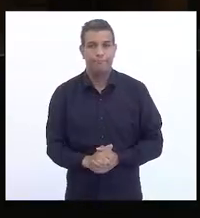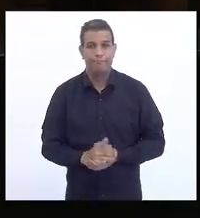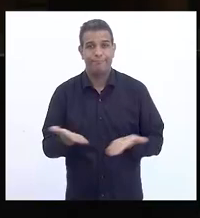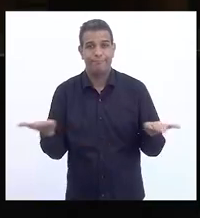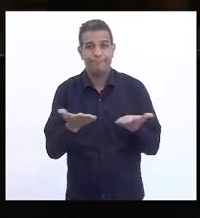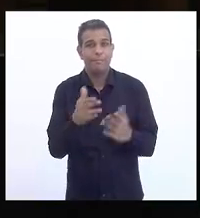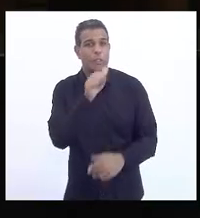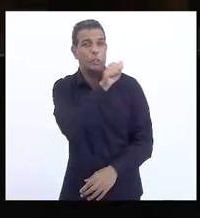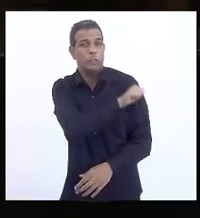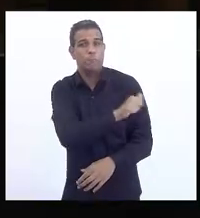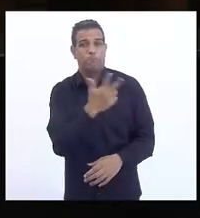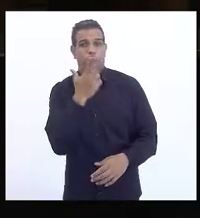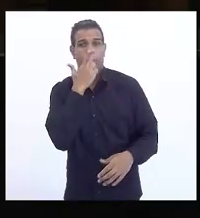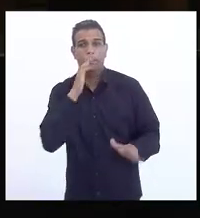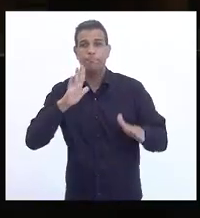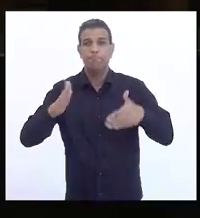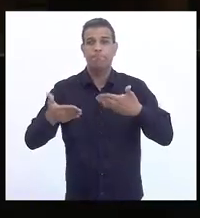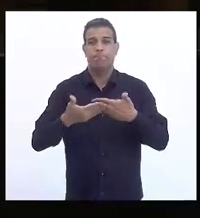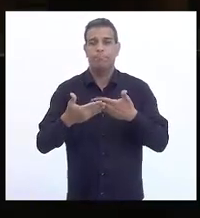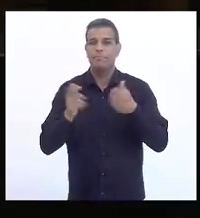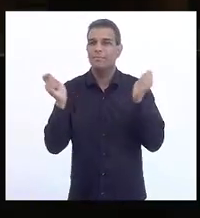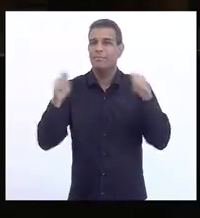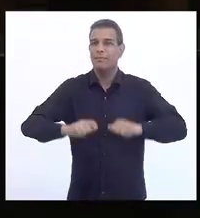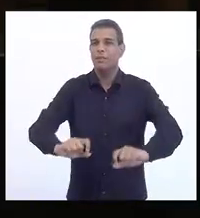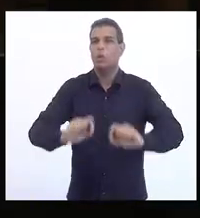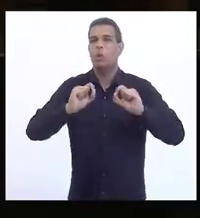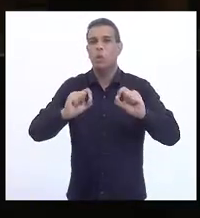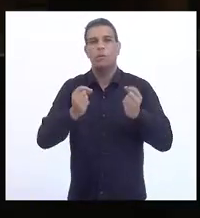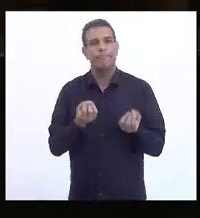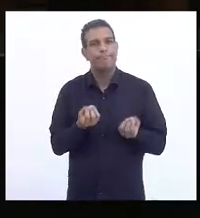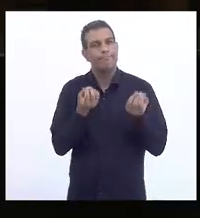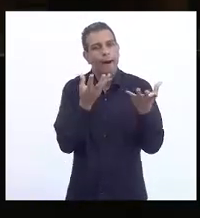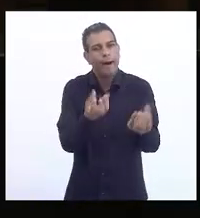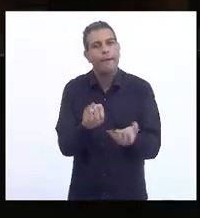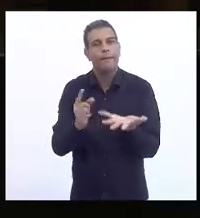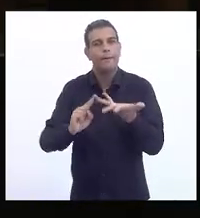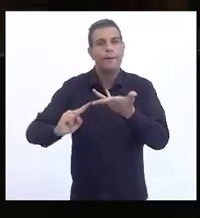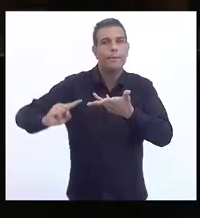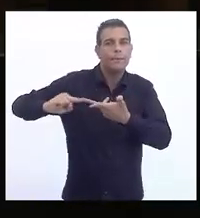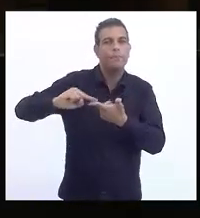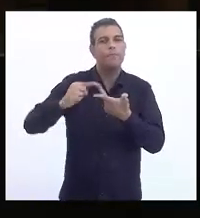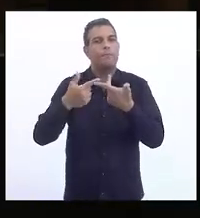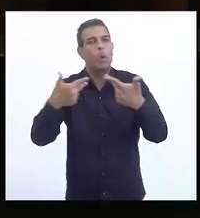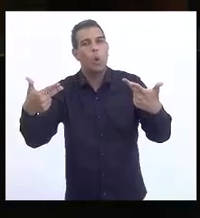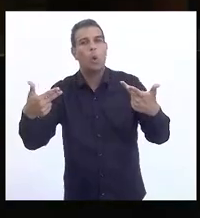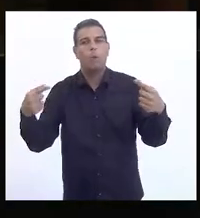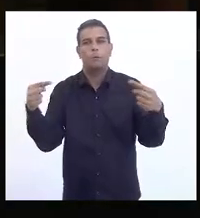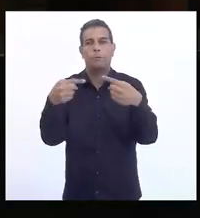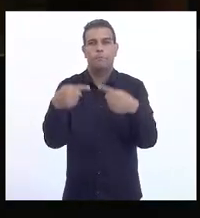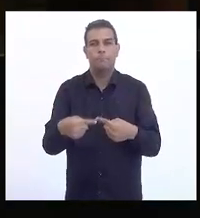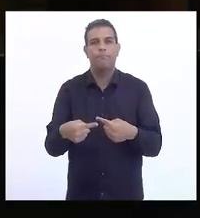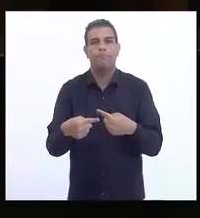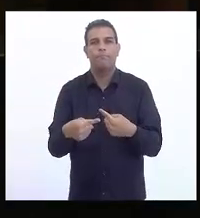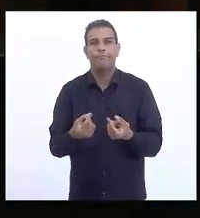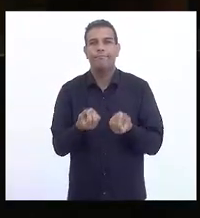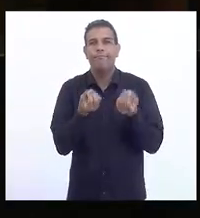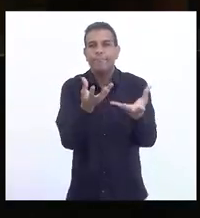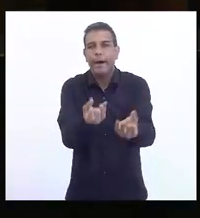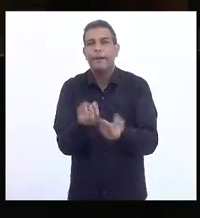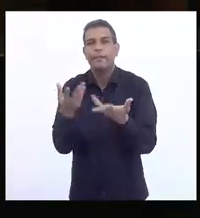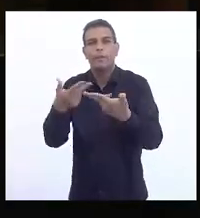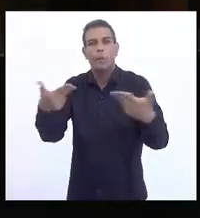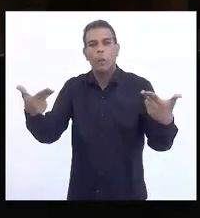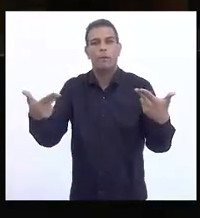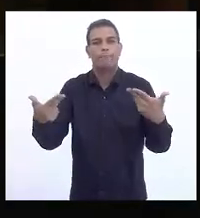tímido, visto que pretende conceder benefícios fiscais, ou seja, renúncias